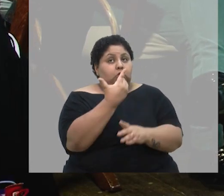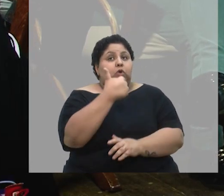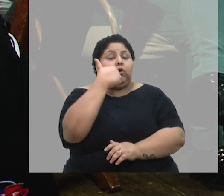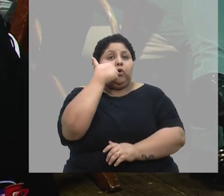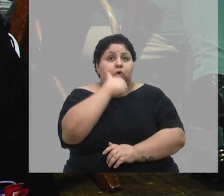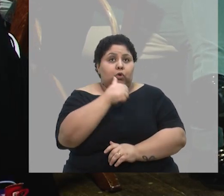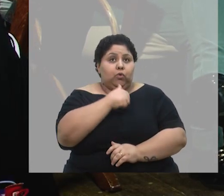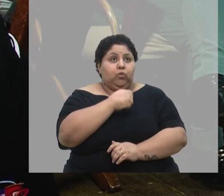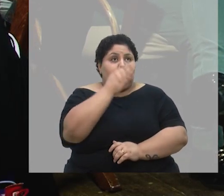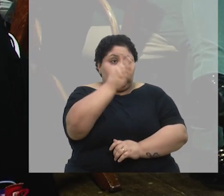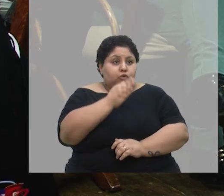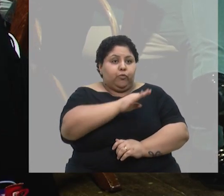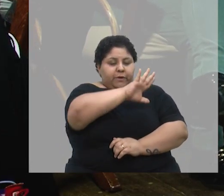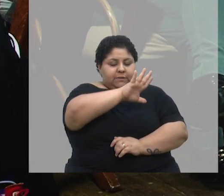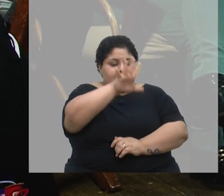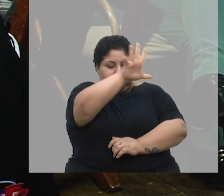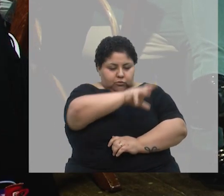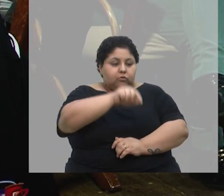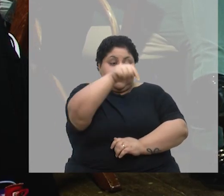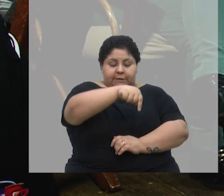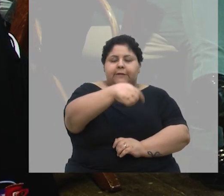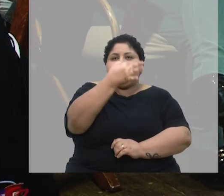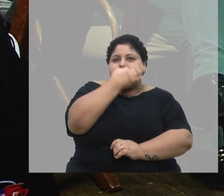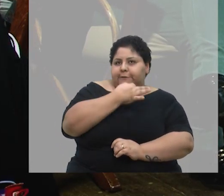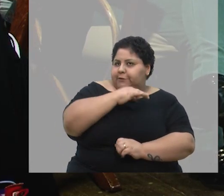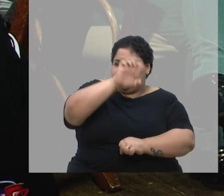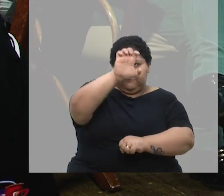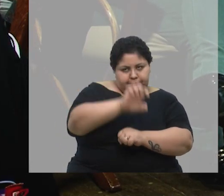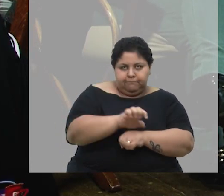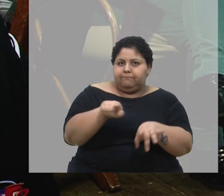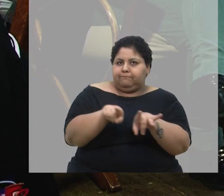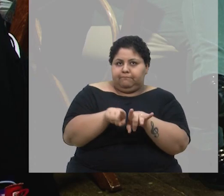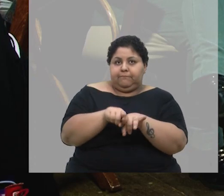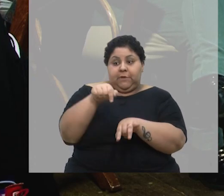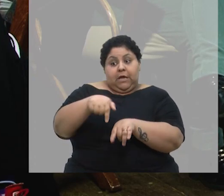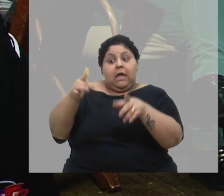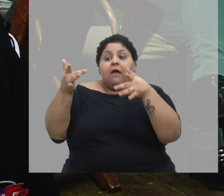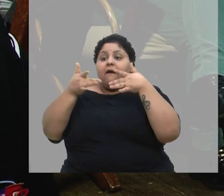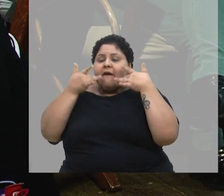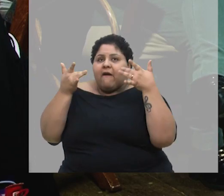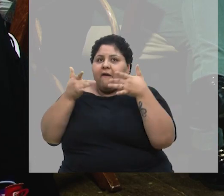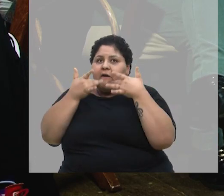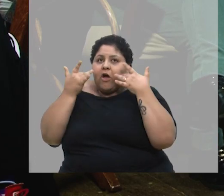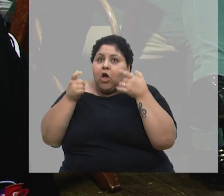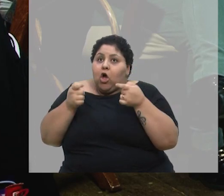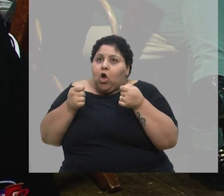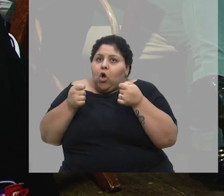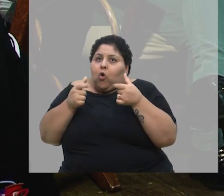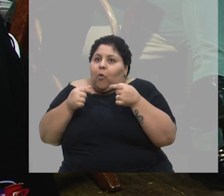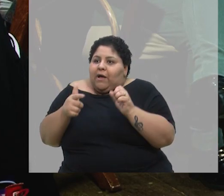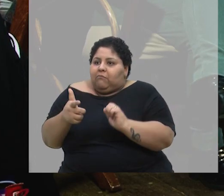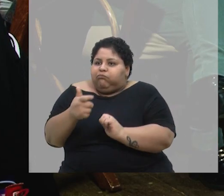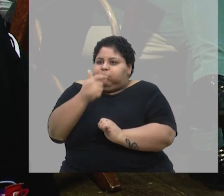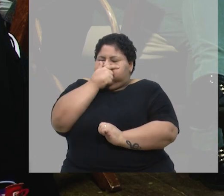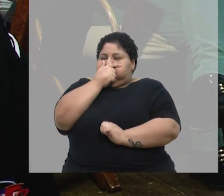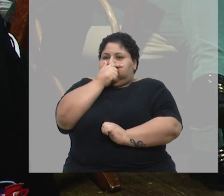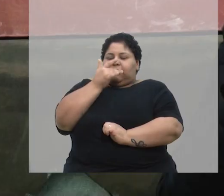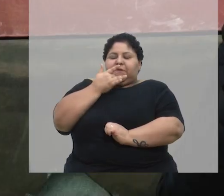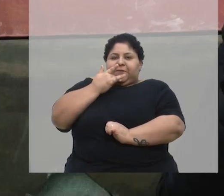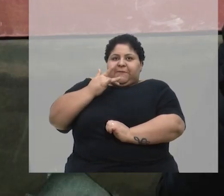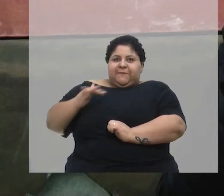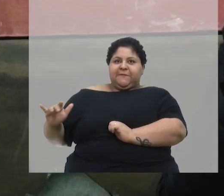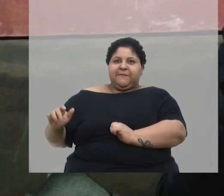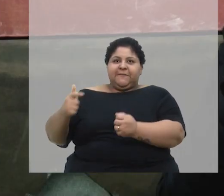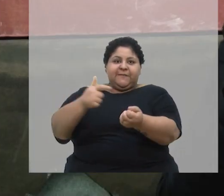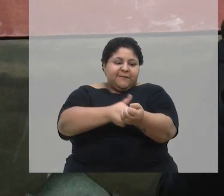escritoras mulheres, né, do Brasil inteiro, aqui de Caxias também, do estado, e esse teatro aqui fica quase lotado